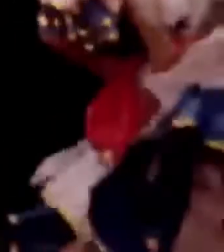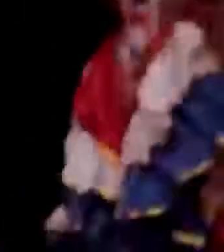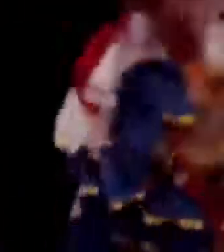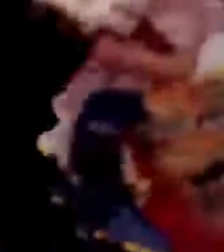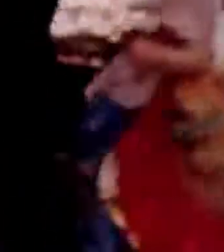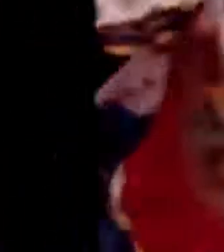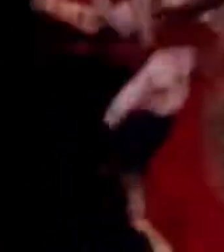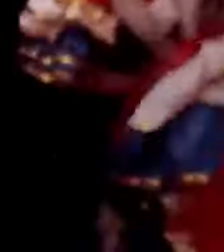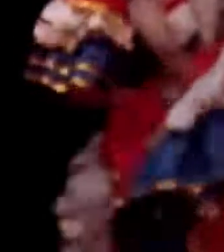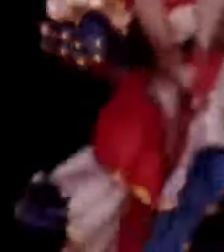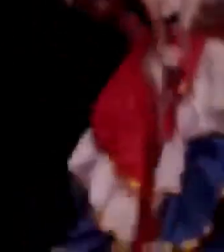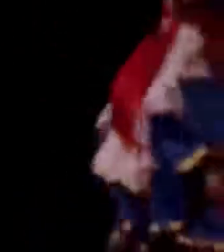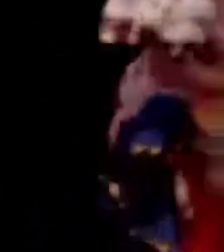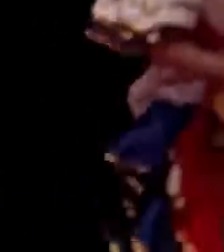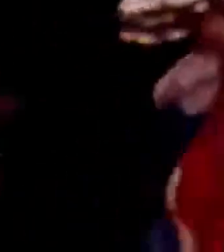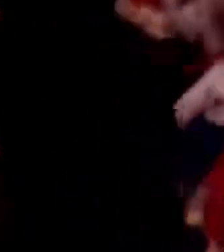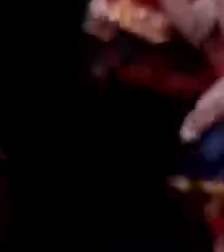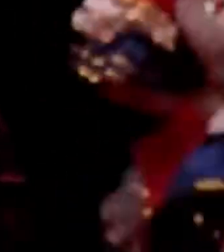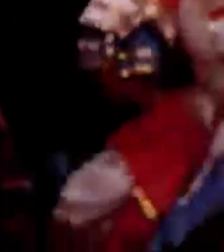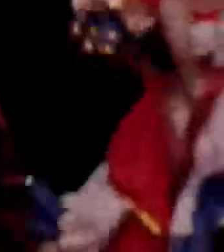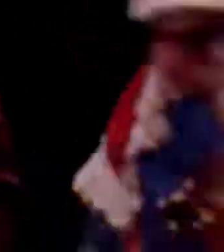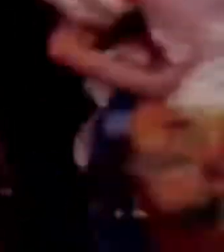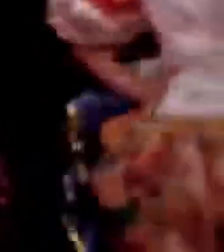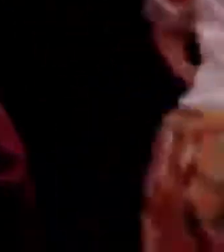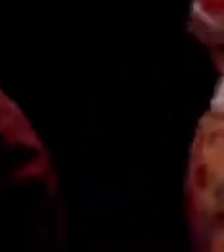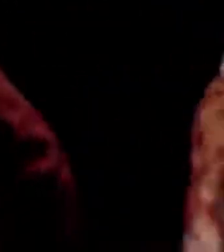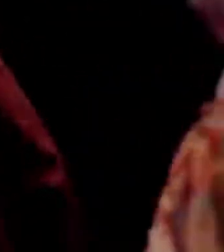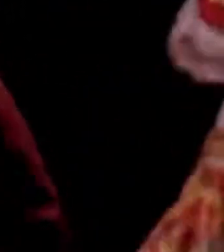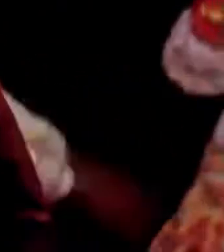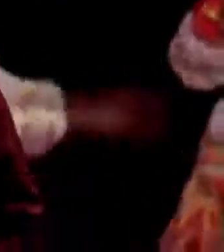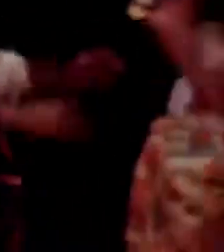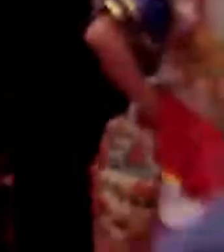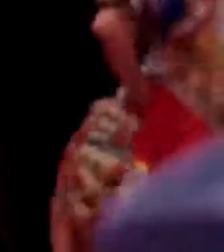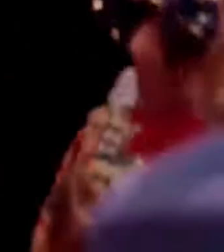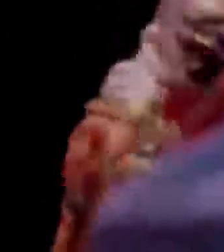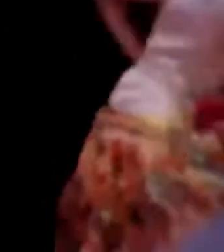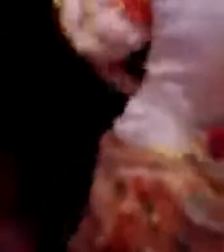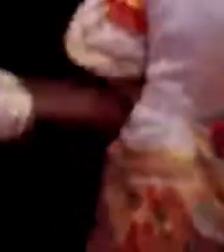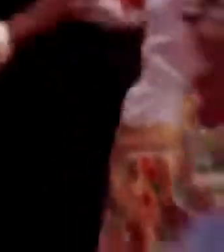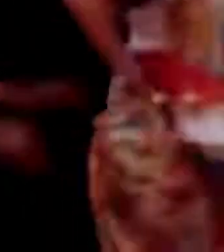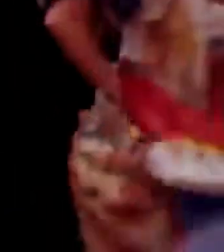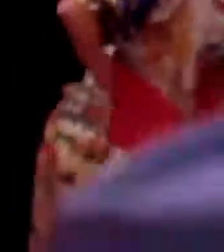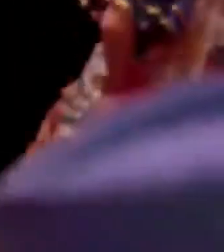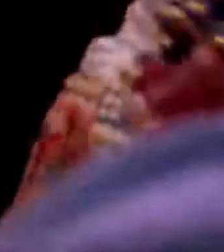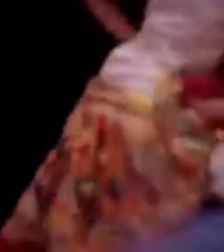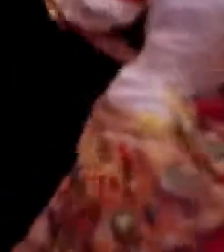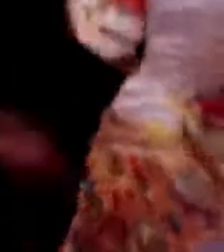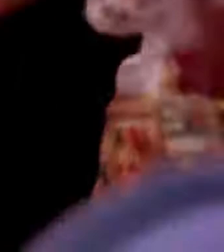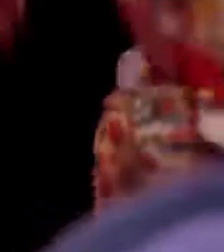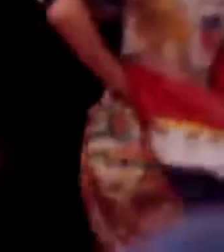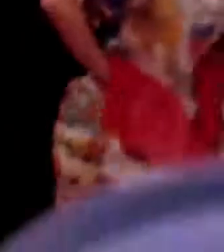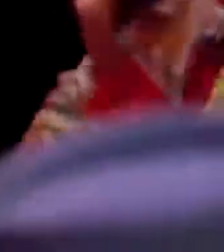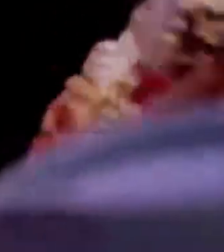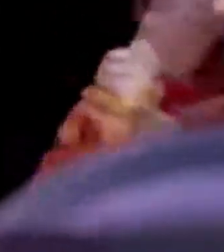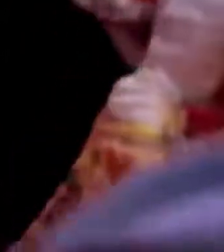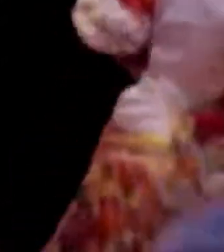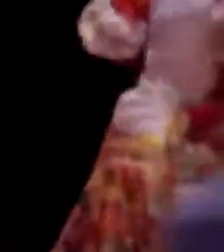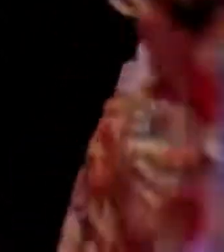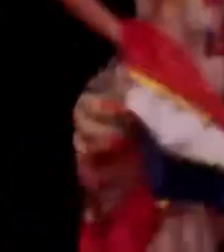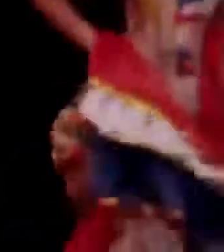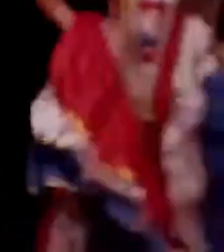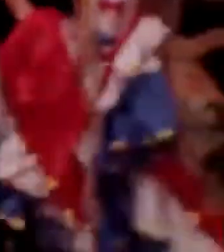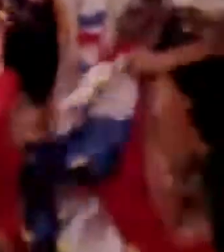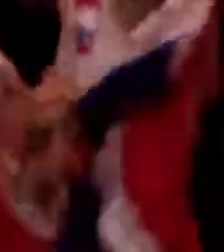boa e diferente, gente que tem cantar com a gente no calor dessa canção. Sou reviver desde criança e de menino, esse foi o meu destino pra manter